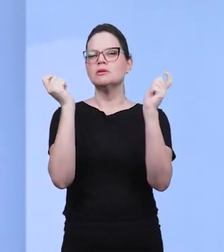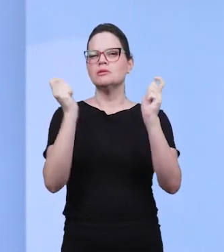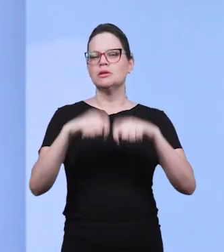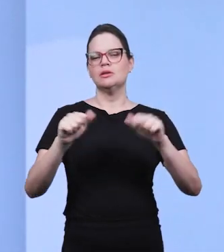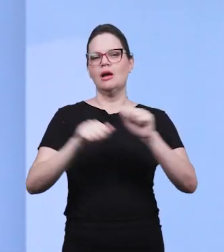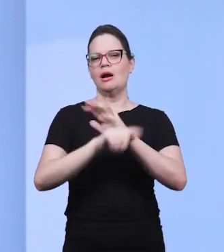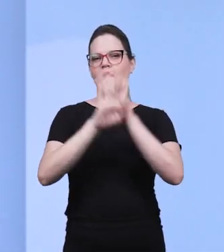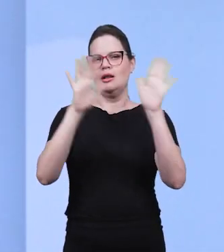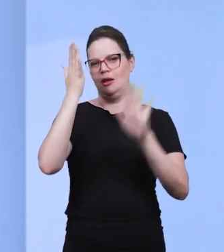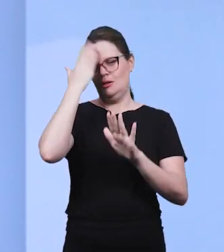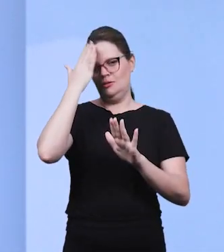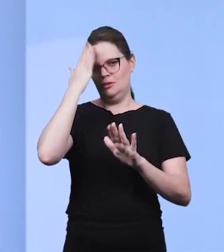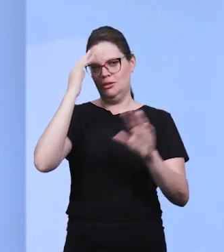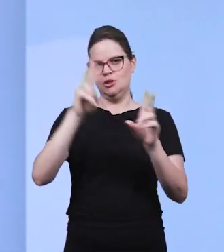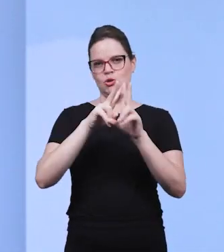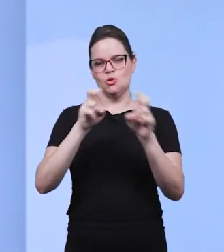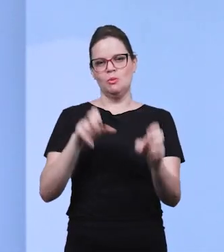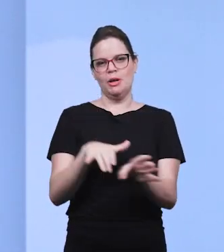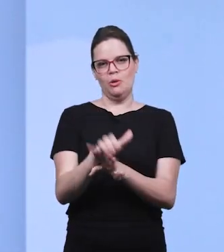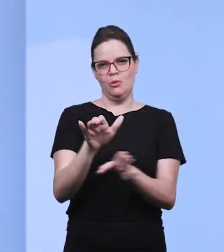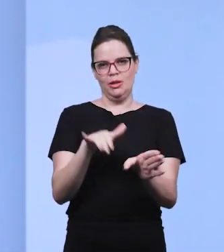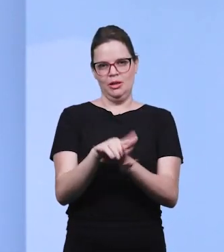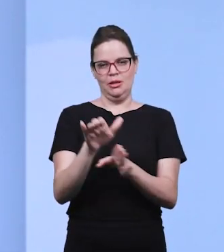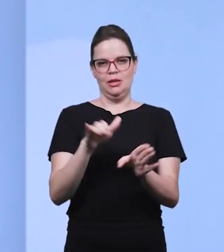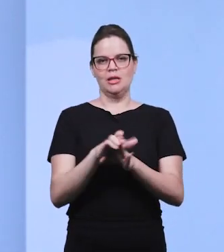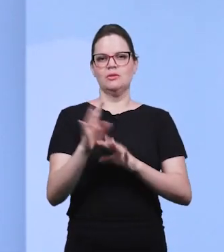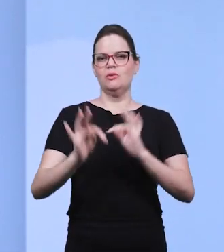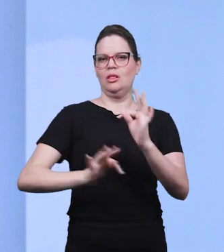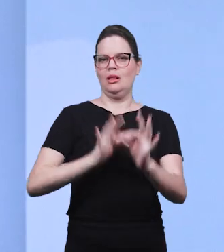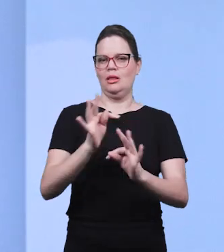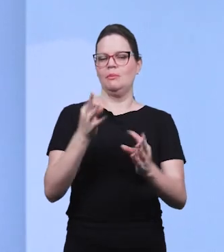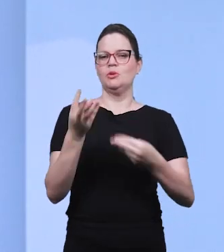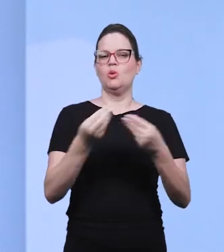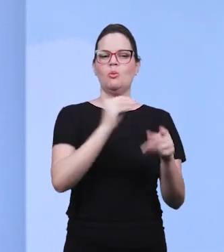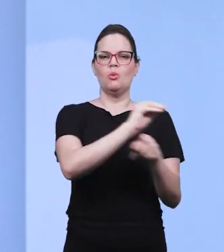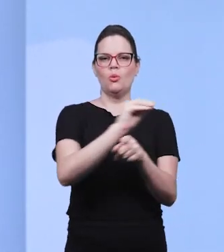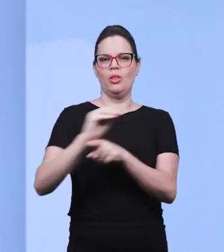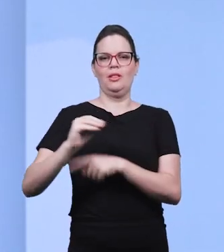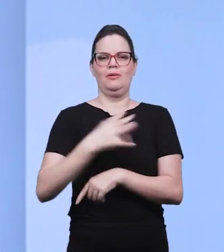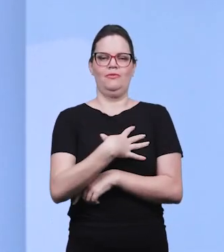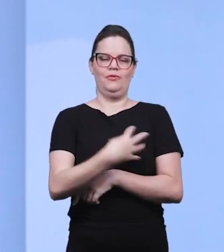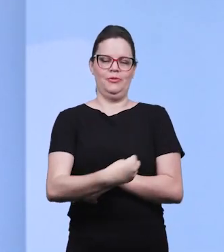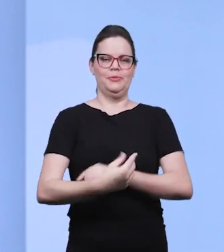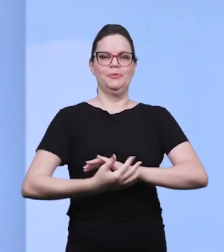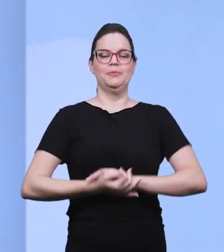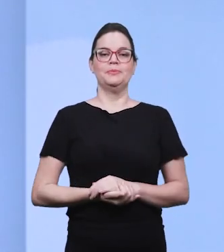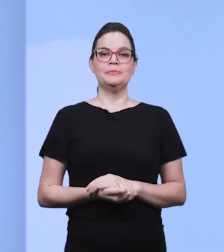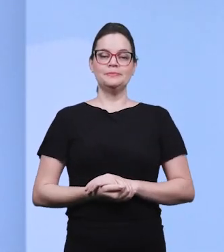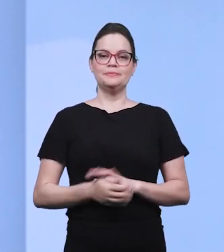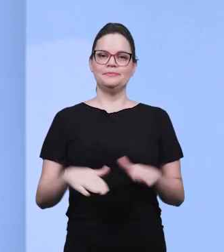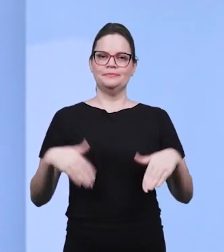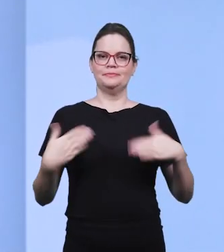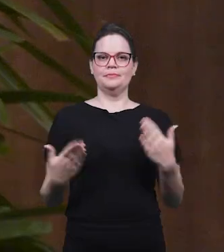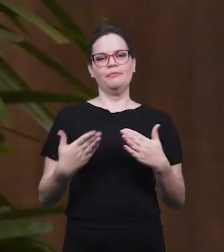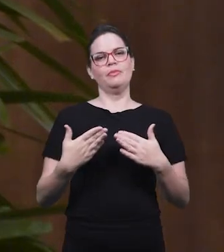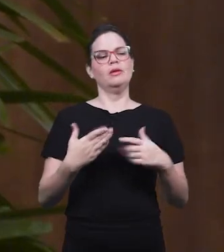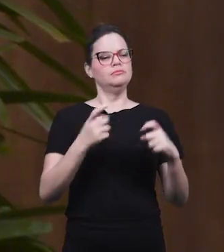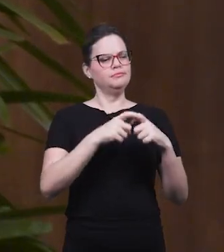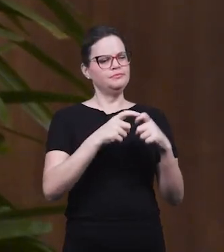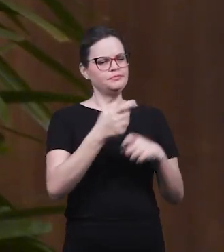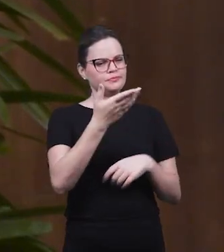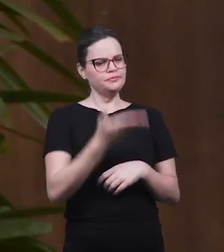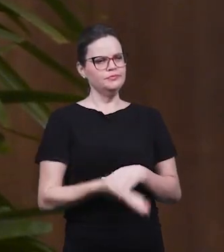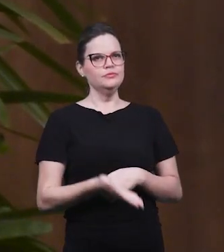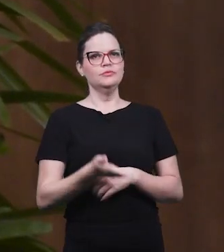famílias que precisam dessas orientações, dessa direção, né? Nesse cuidado com os seus filhos. Doutora Flávia, a senhora que